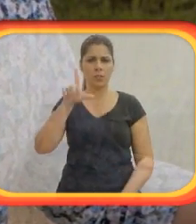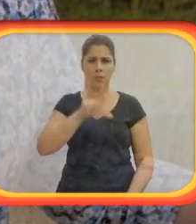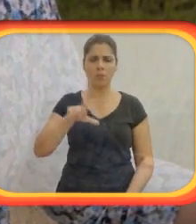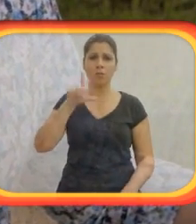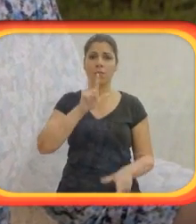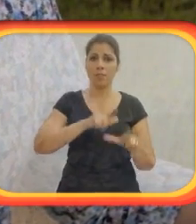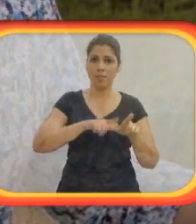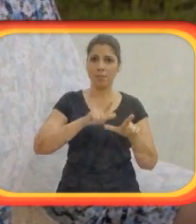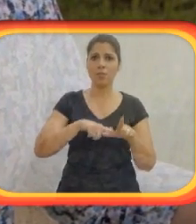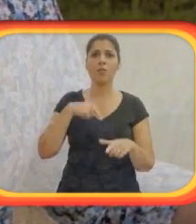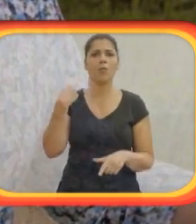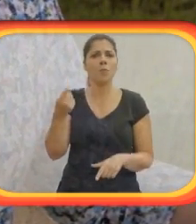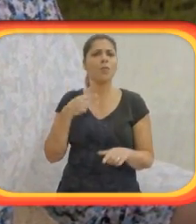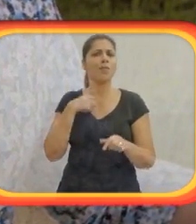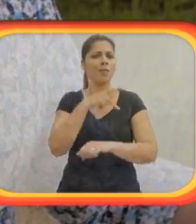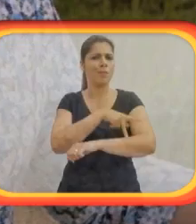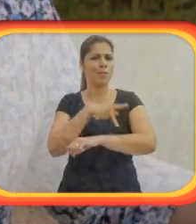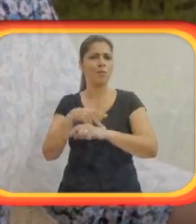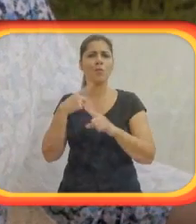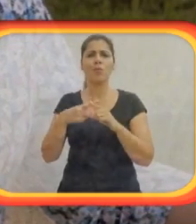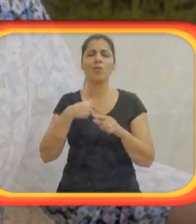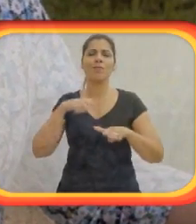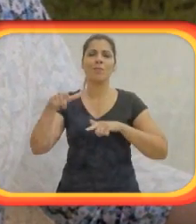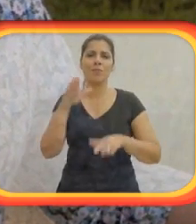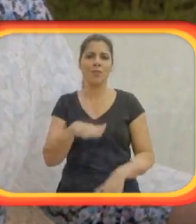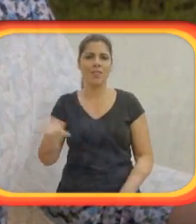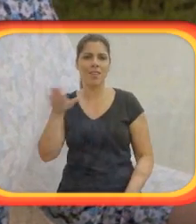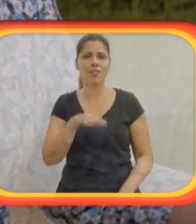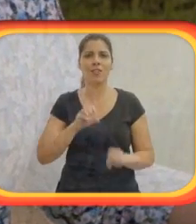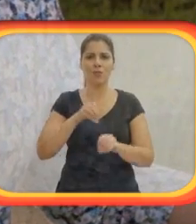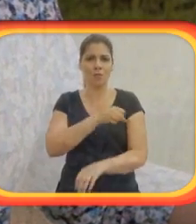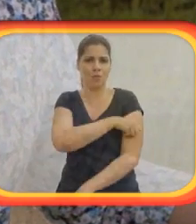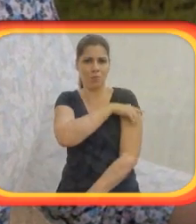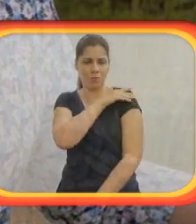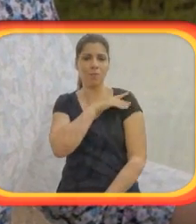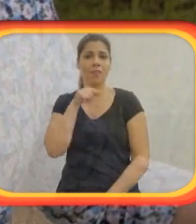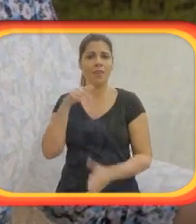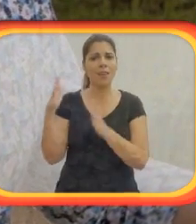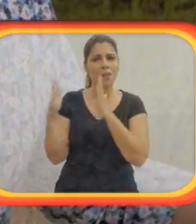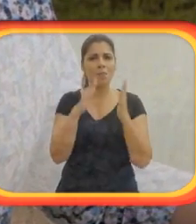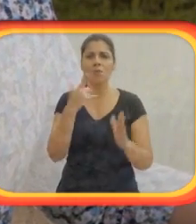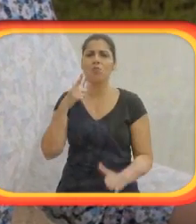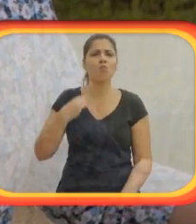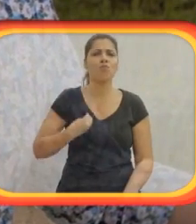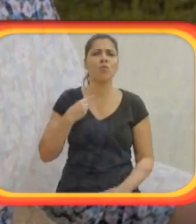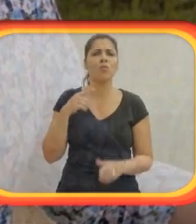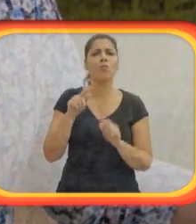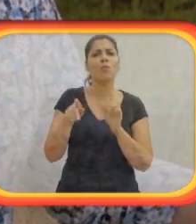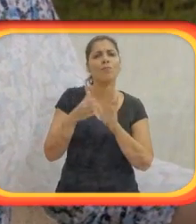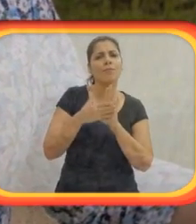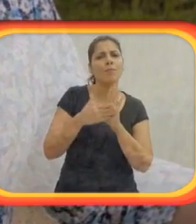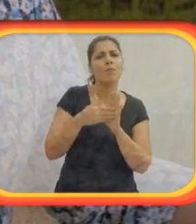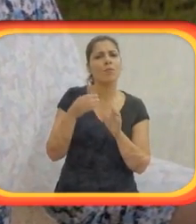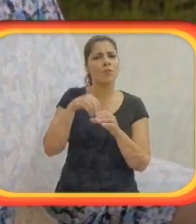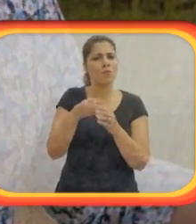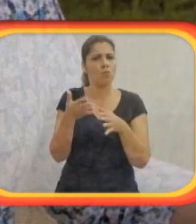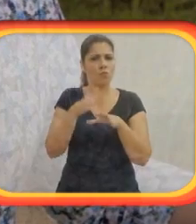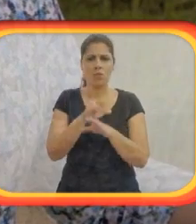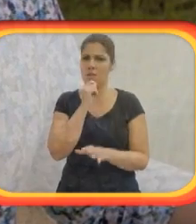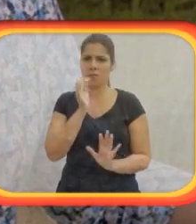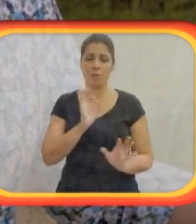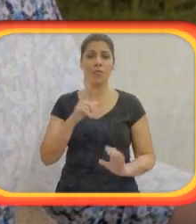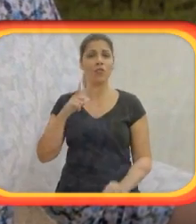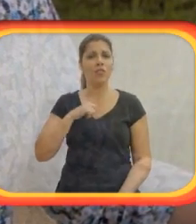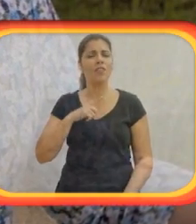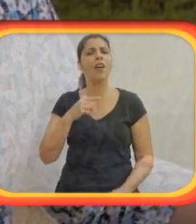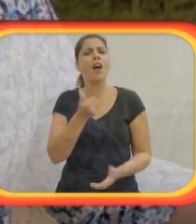Letras. Faço depois pedagogia, porque já trabalhava com crianças no ensino fundamental. Naquela época não existia